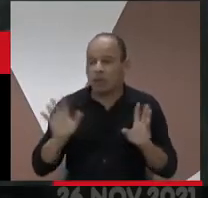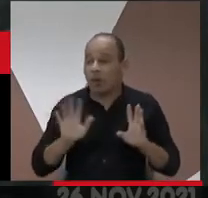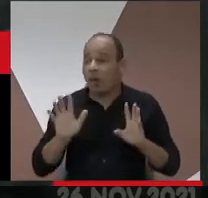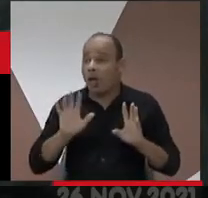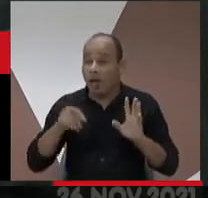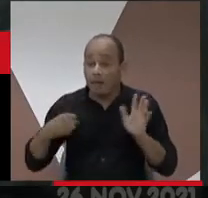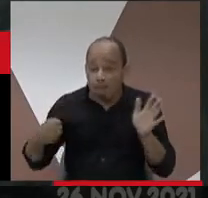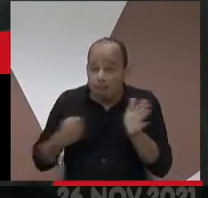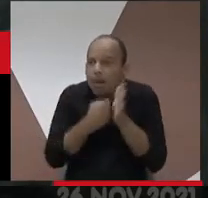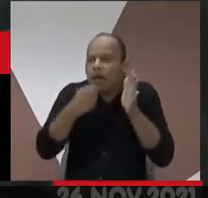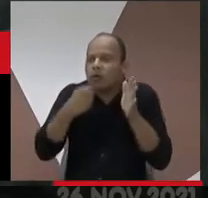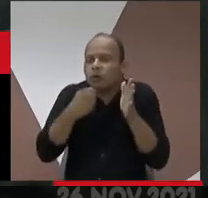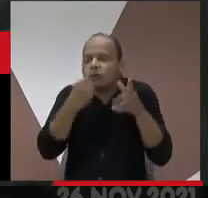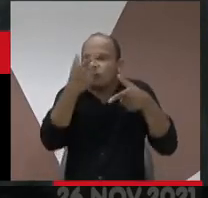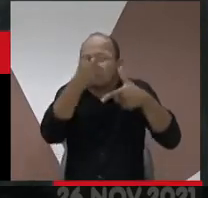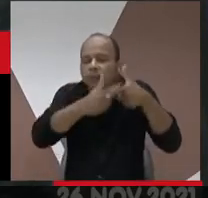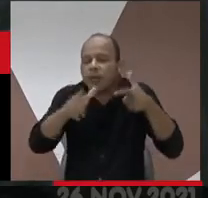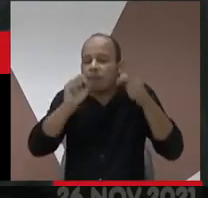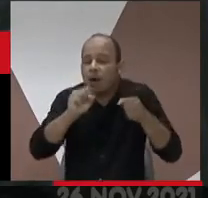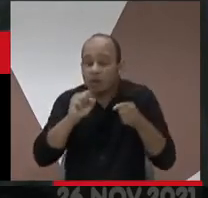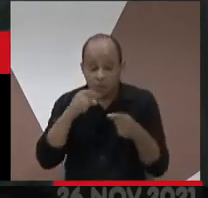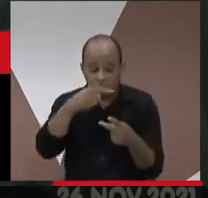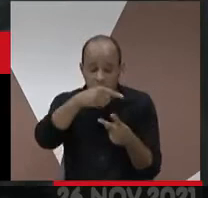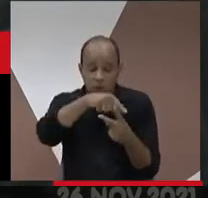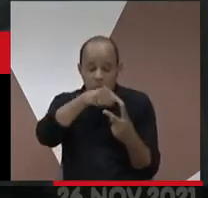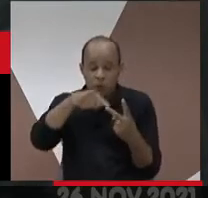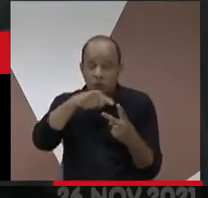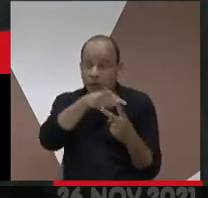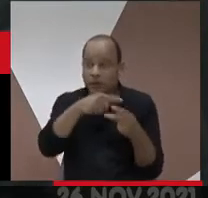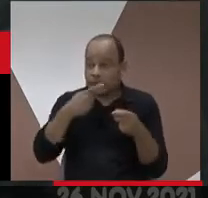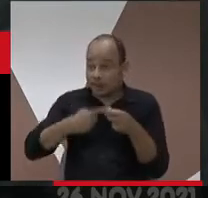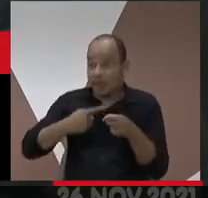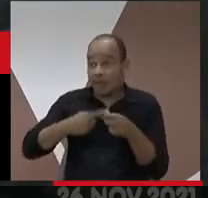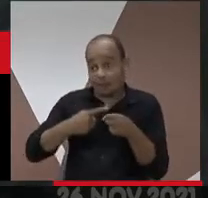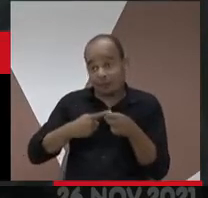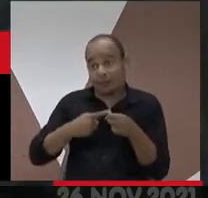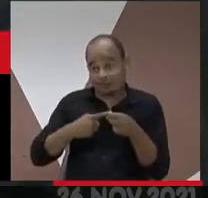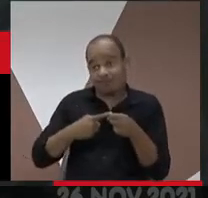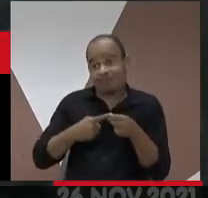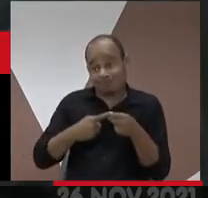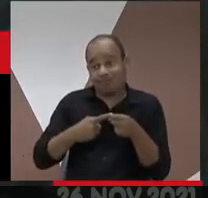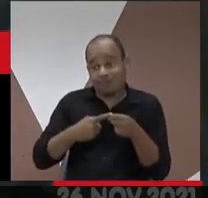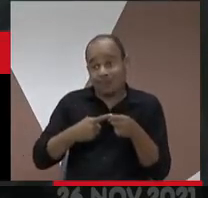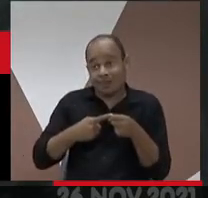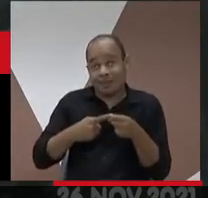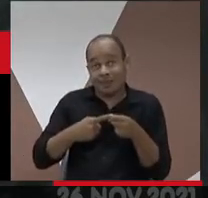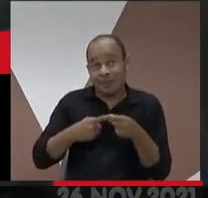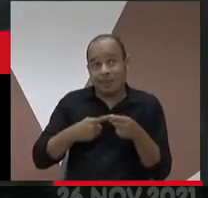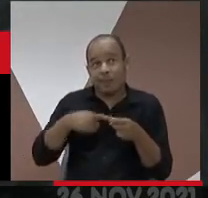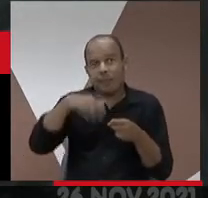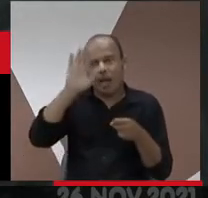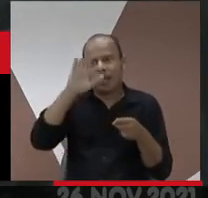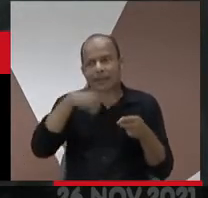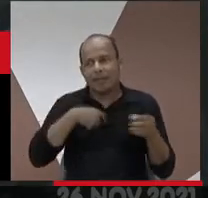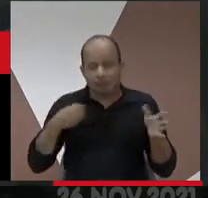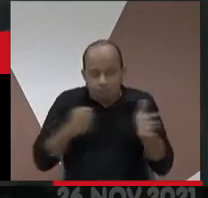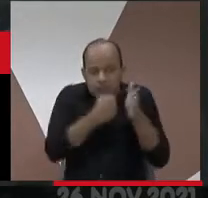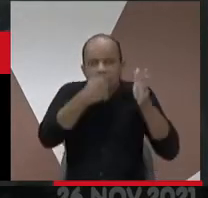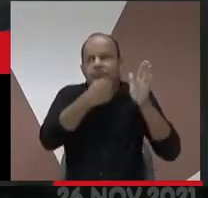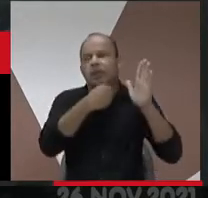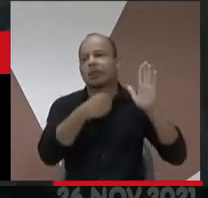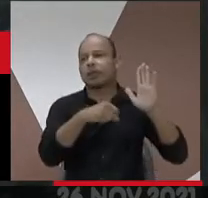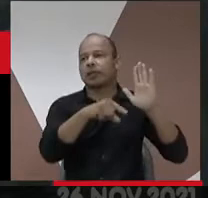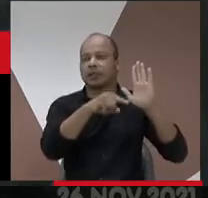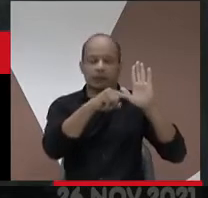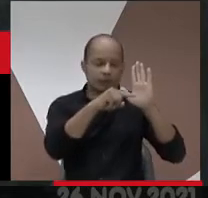pelo menos, em duas cidades, porque são as mais impactadas negativamente, que é Betim e Contagem.